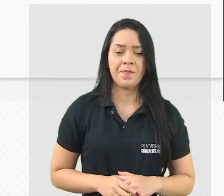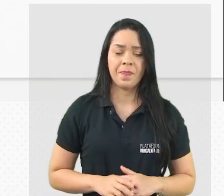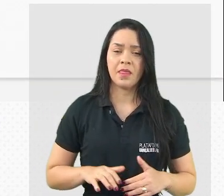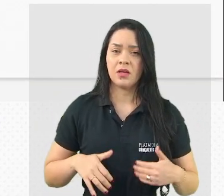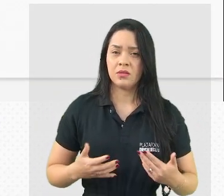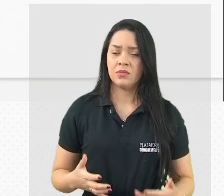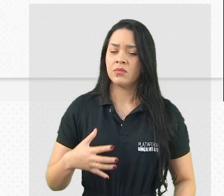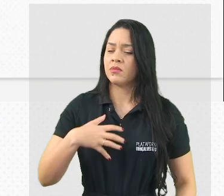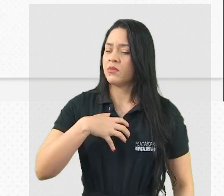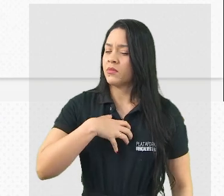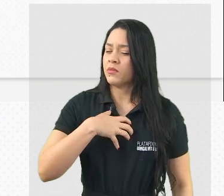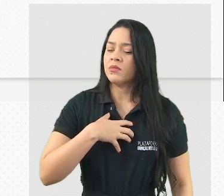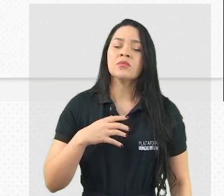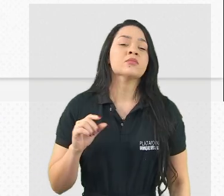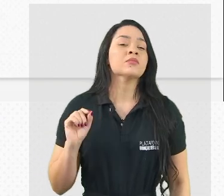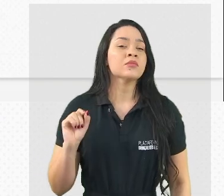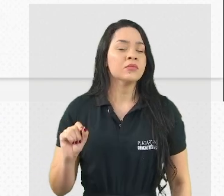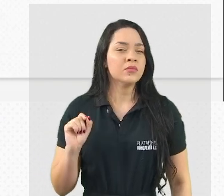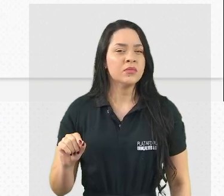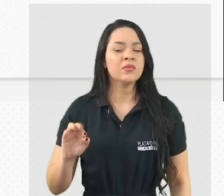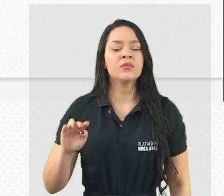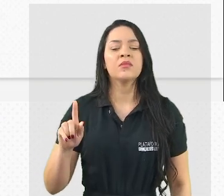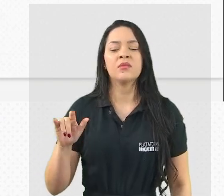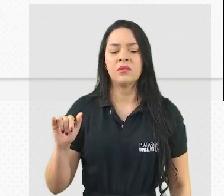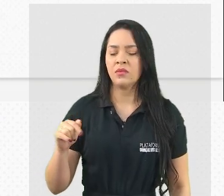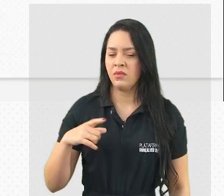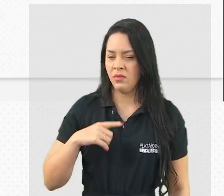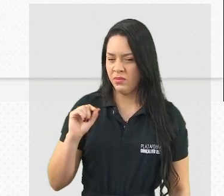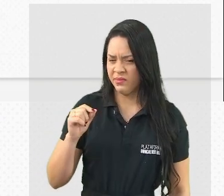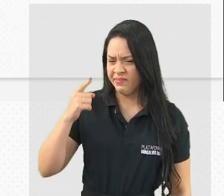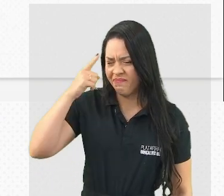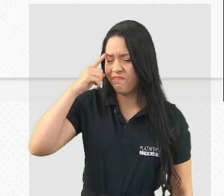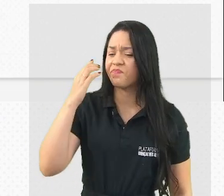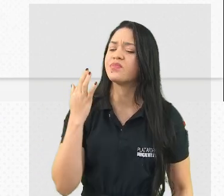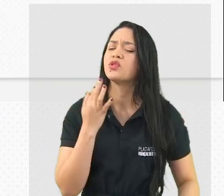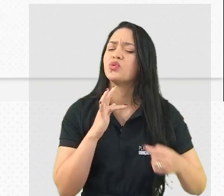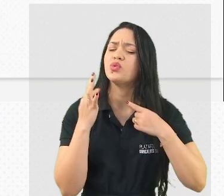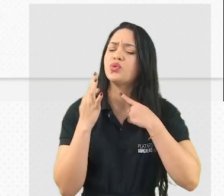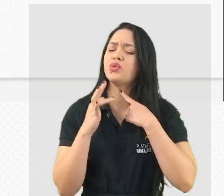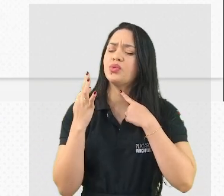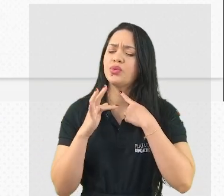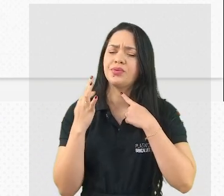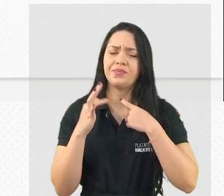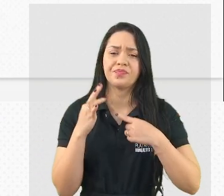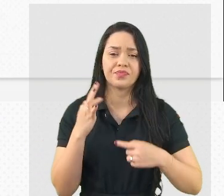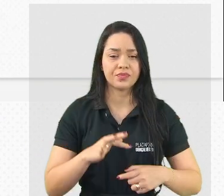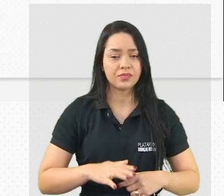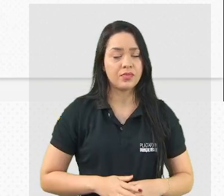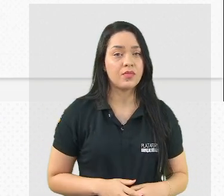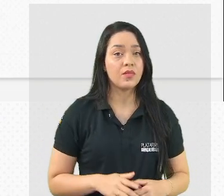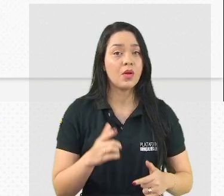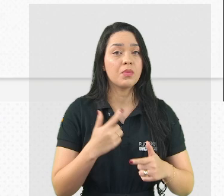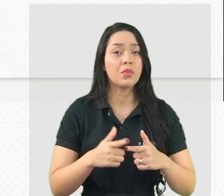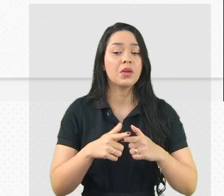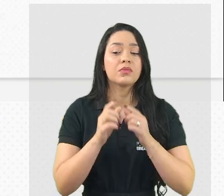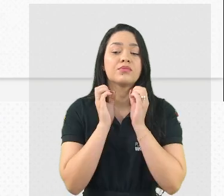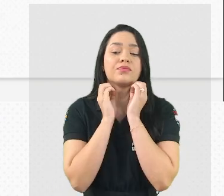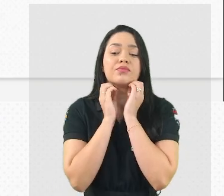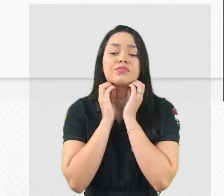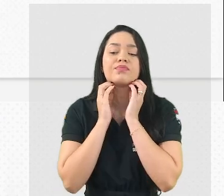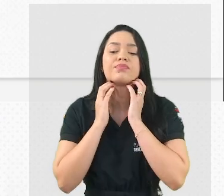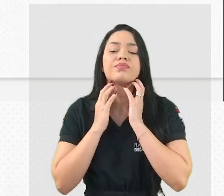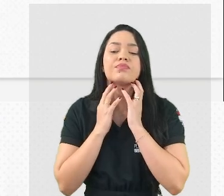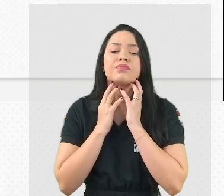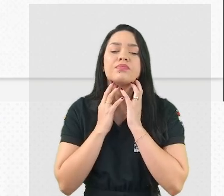os sintomas que essa bulimia nervosa traz, dor de garganta, problema nas glândulas salivares, como inchaço na região